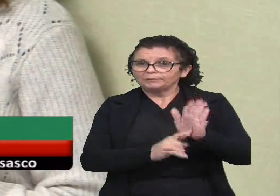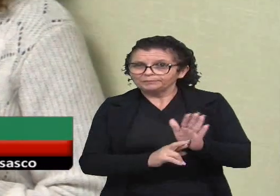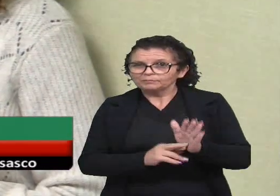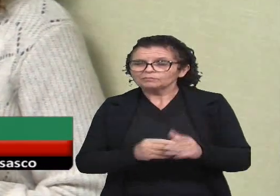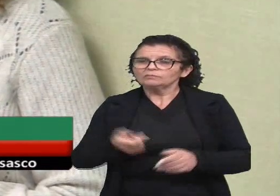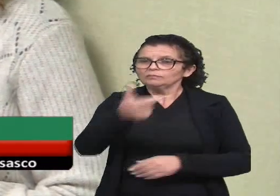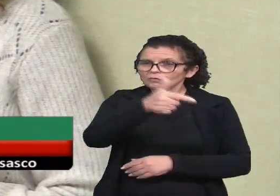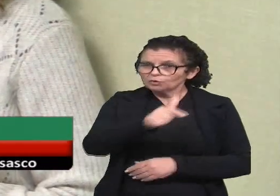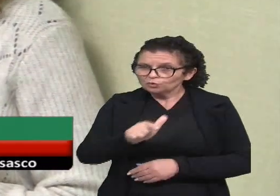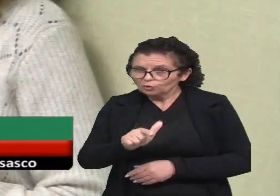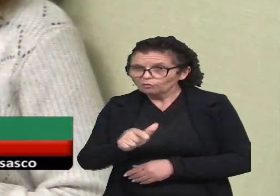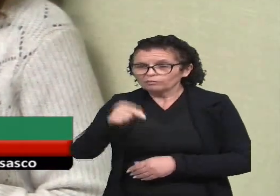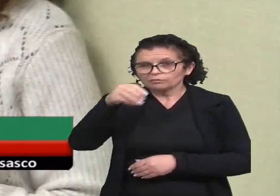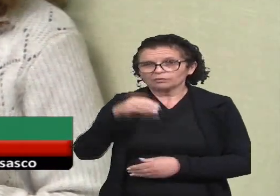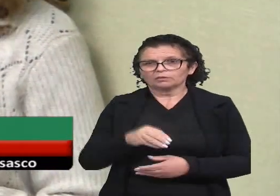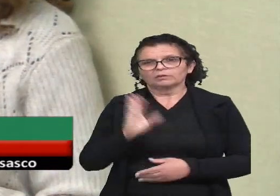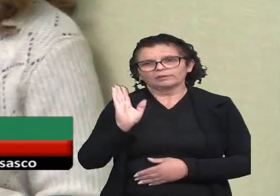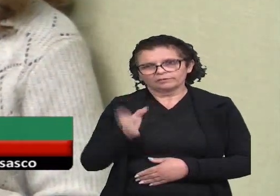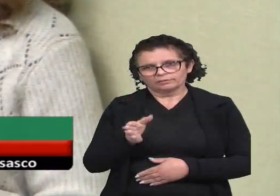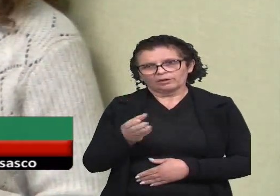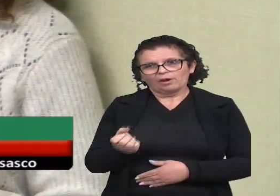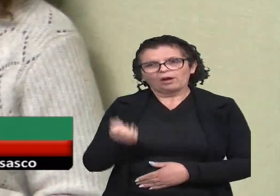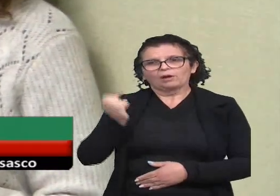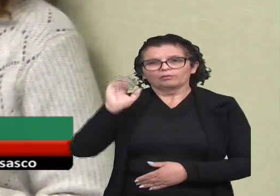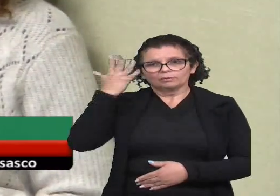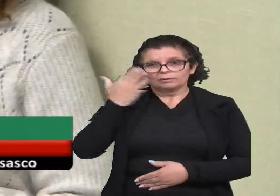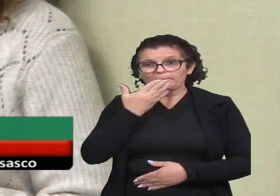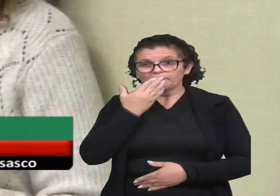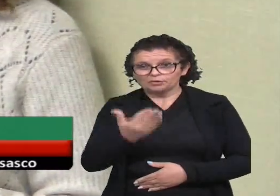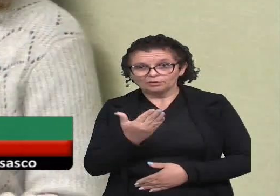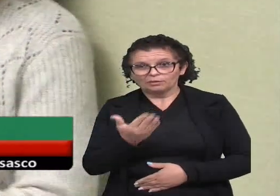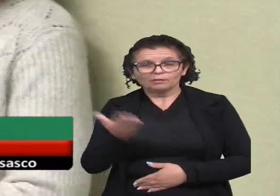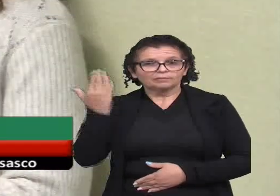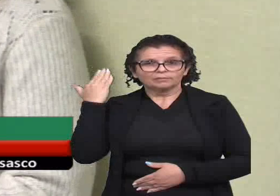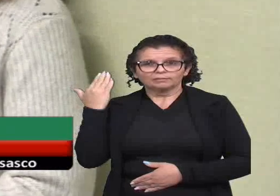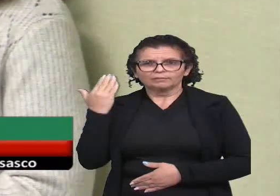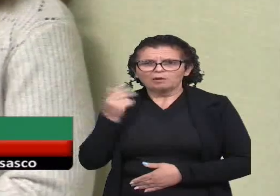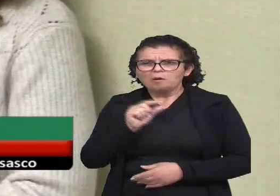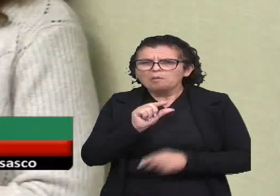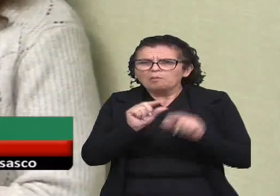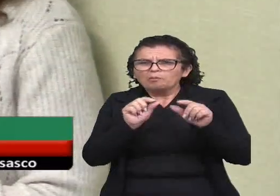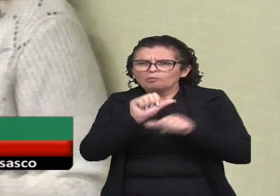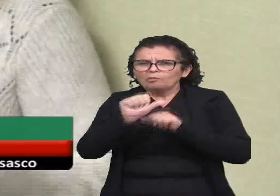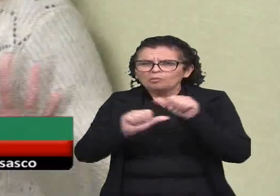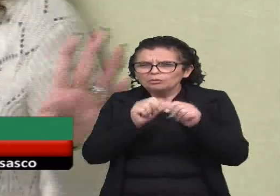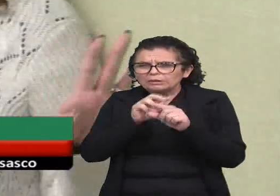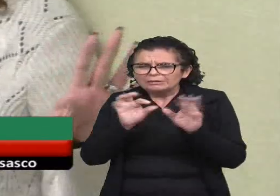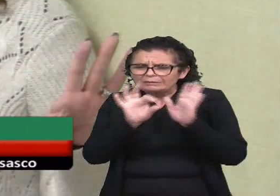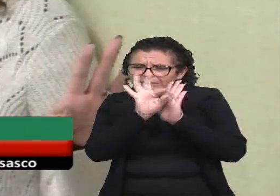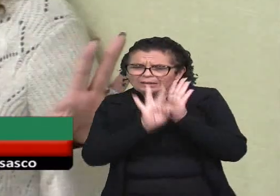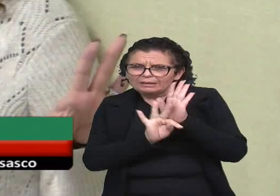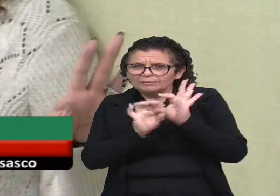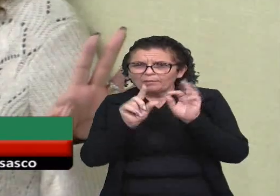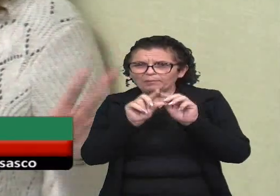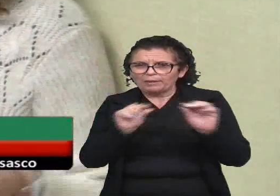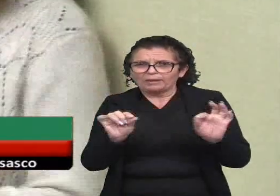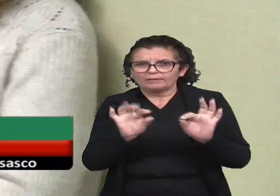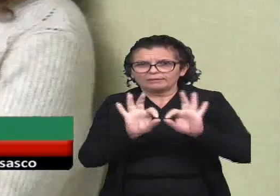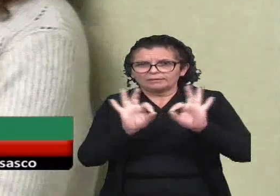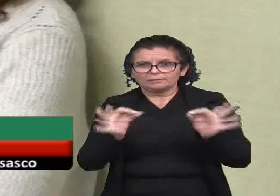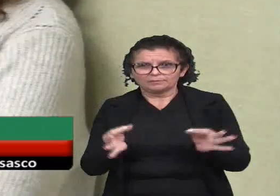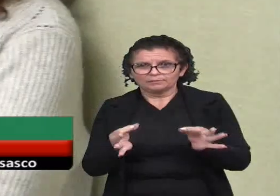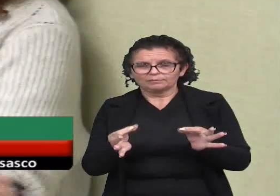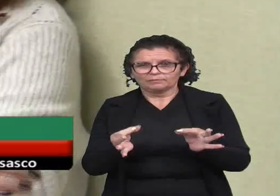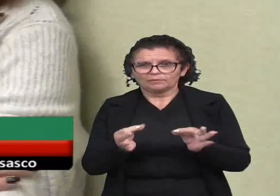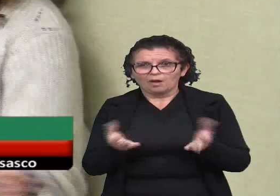colocado de novo aqui, um requerimento que já aconteceu na sessão anterior, com mudança pequena do texto que eu não tive a oportunidade de ver, porque foi